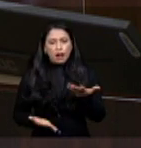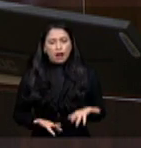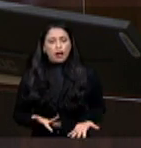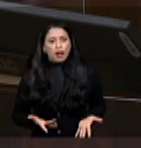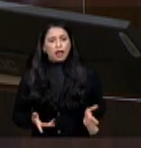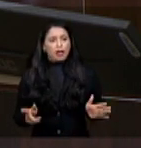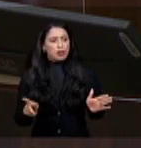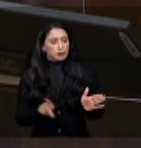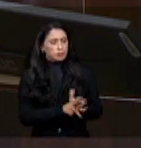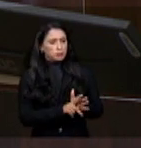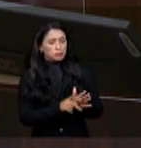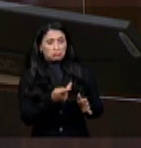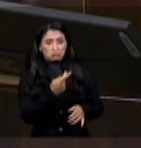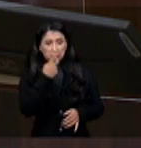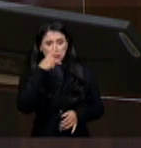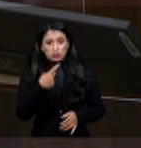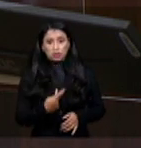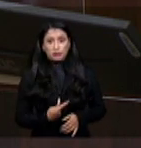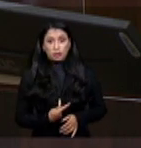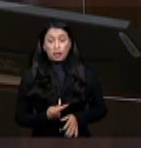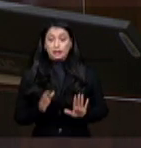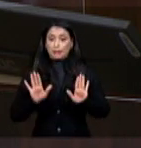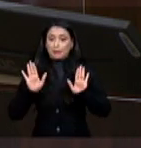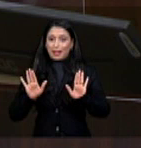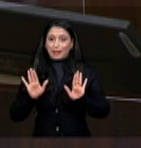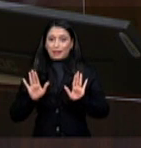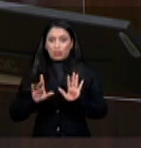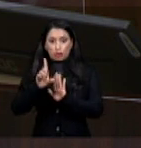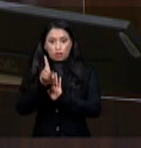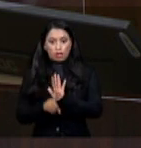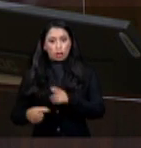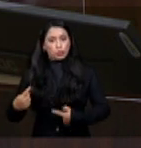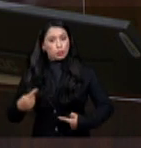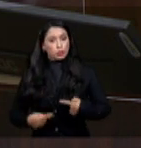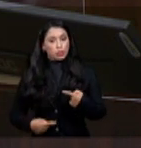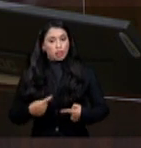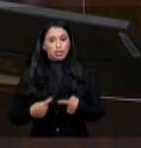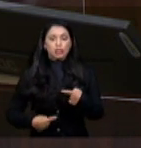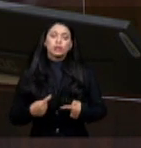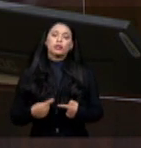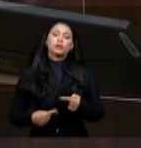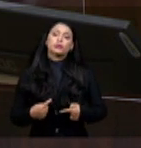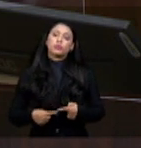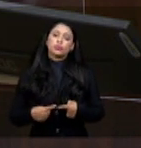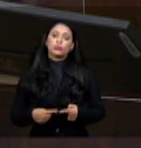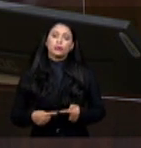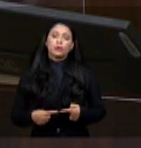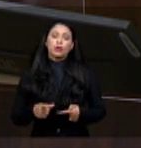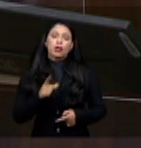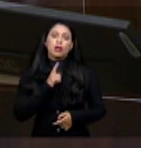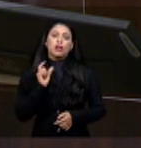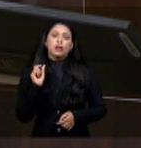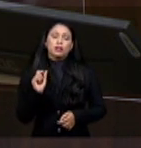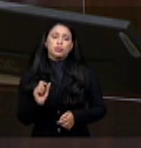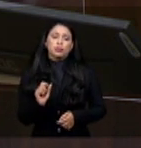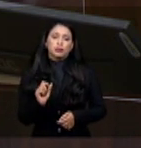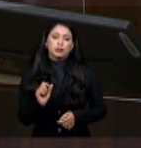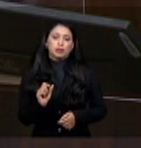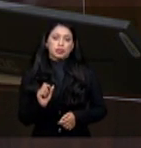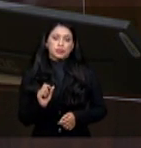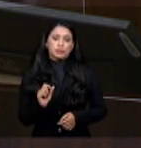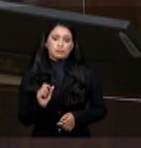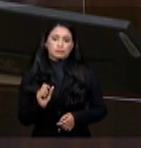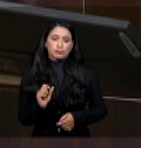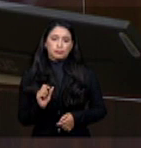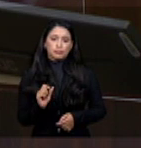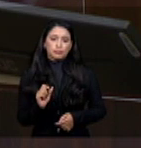individuais e já o elemento Poli um hobby né os direitos relacionados ao exercício de